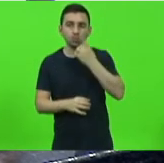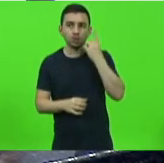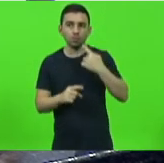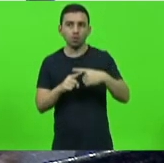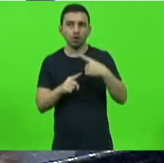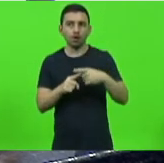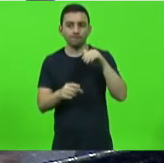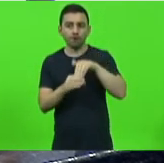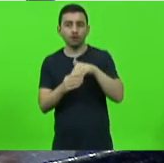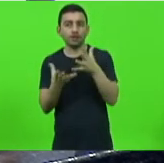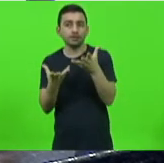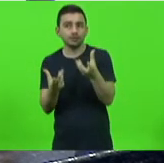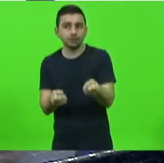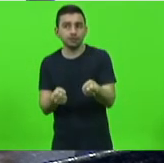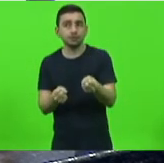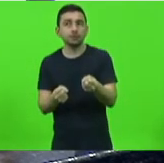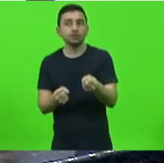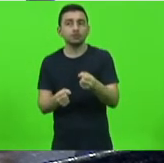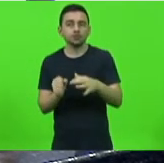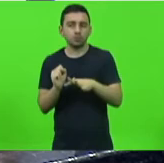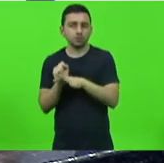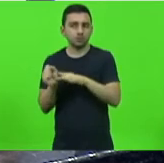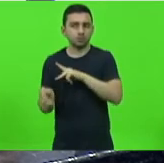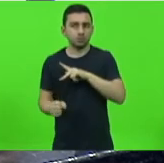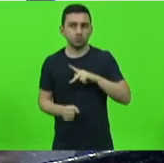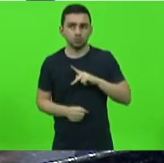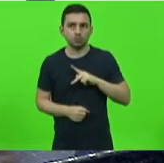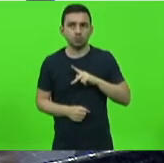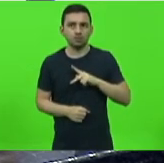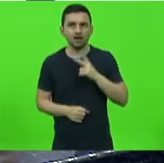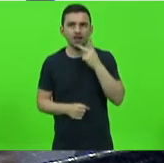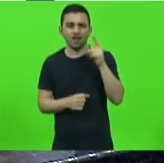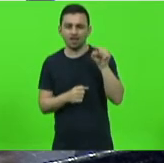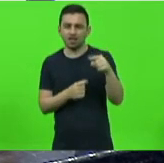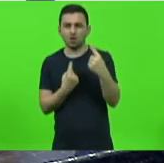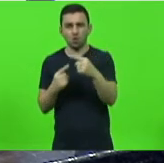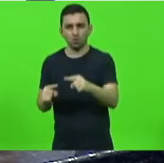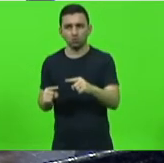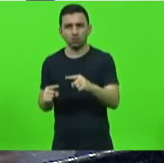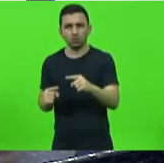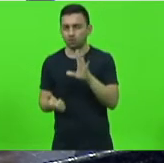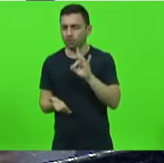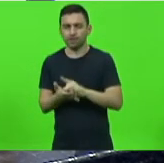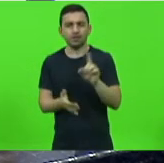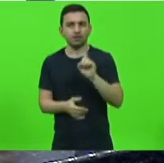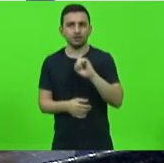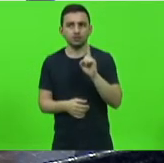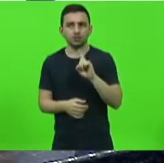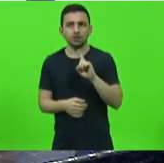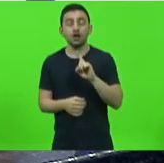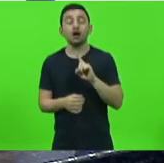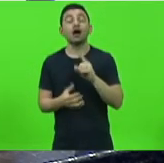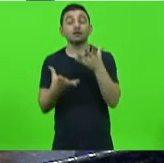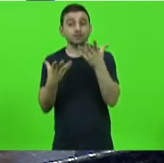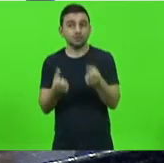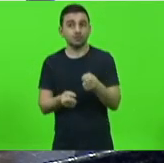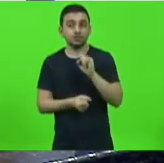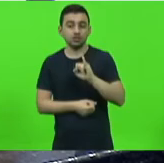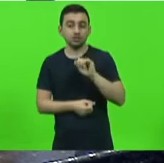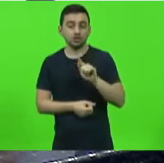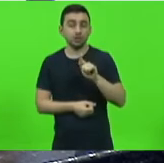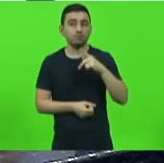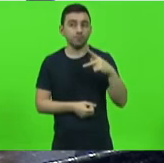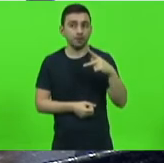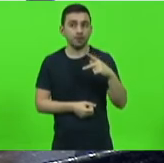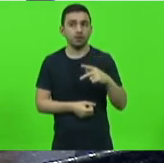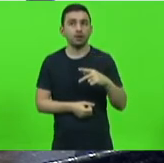a favor da segurança pública, julgando para a sociedade que ele votou contra, que isso não é verdade. Nós estamos votando a favor do IGP, nós estamos votando a favor da